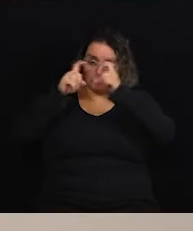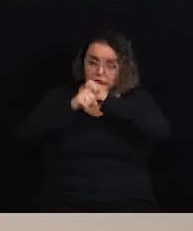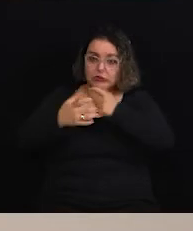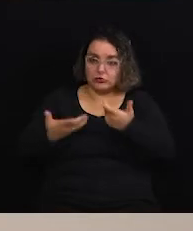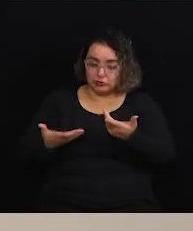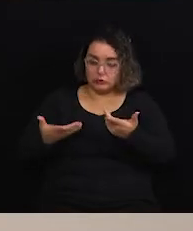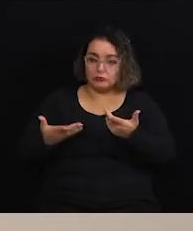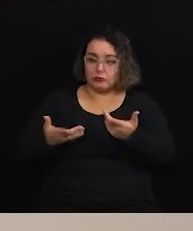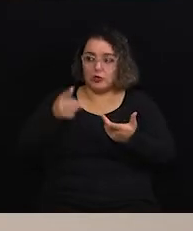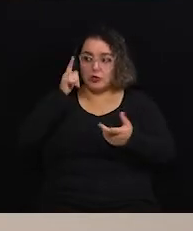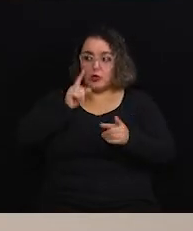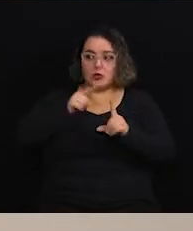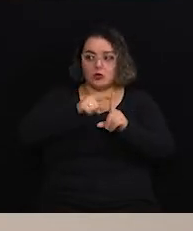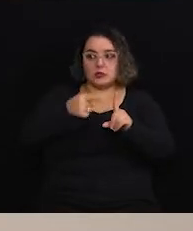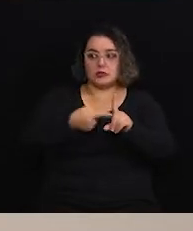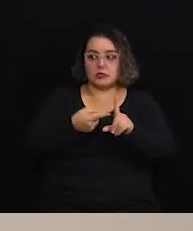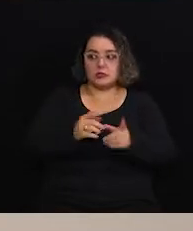né.